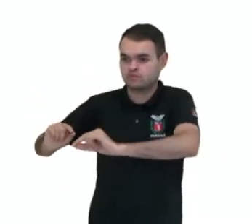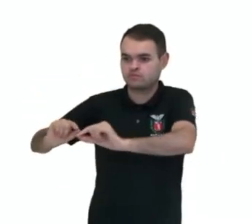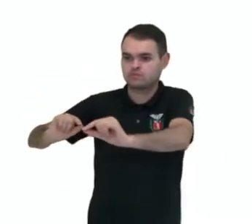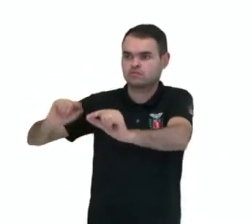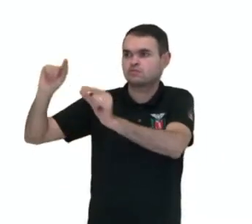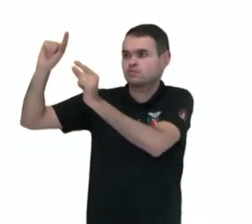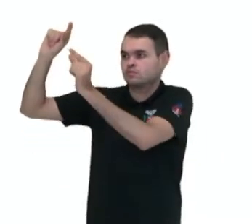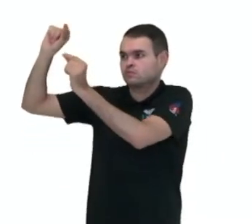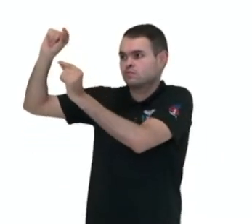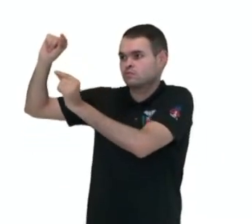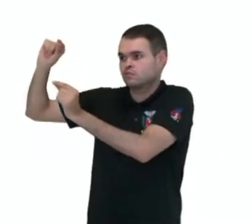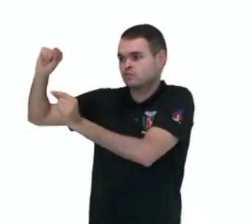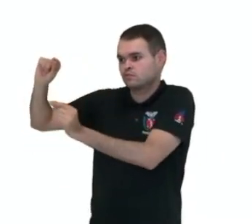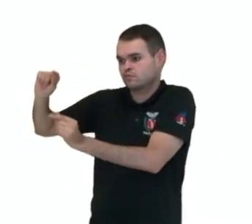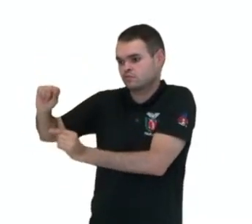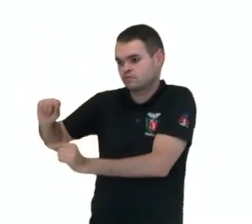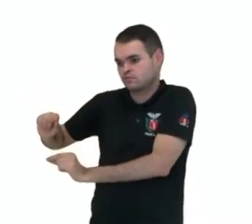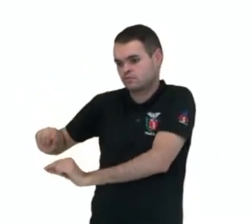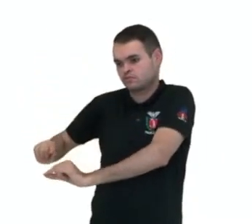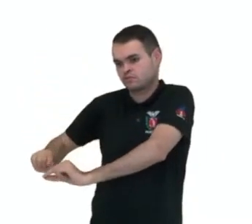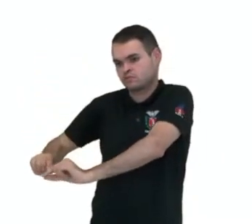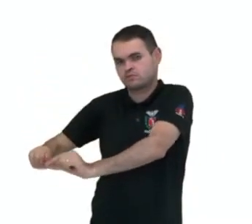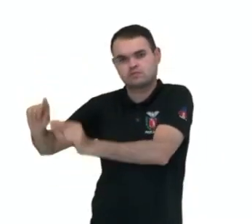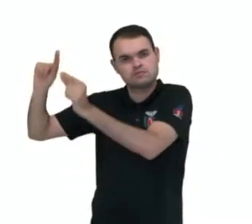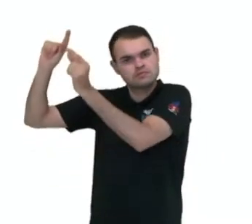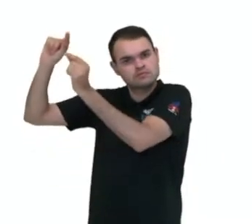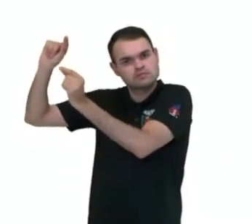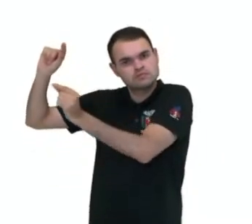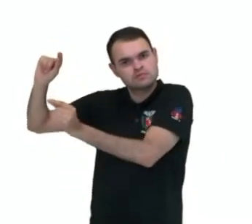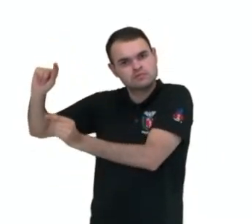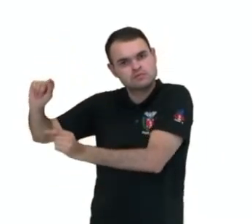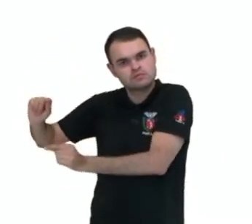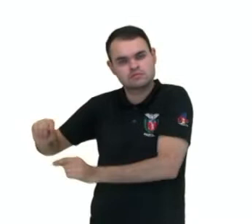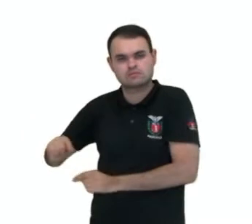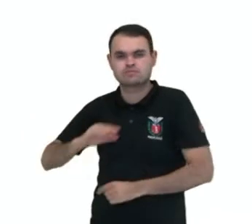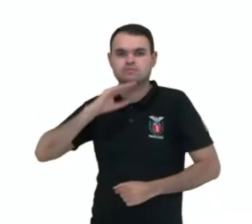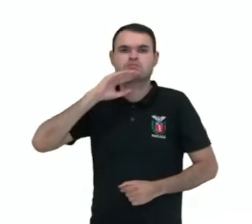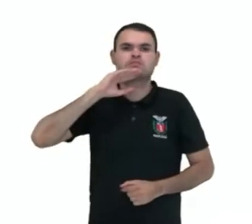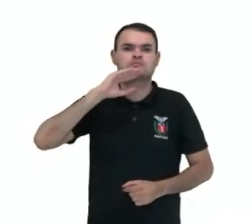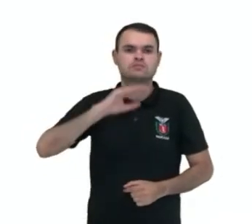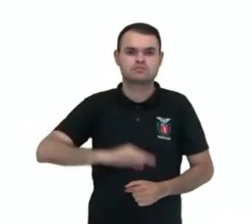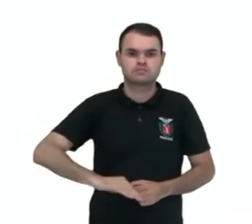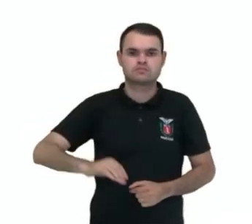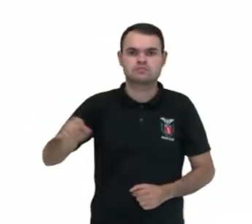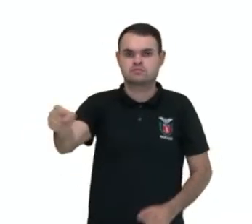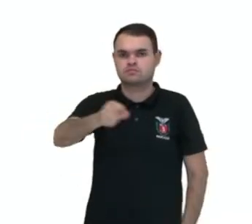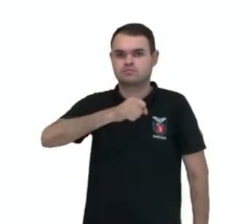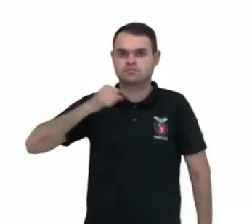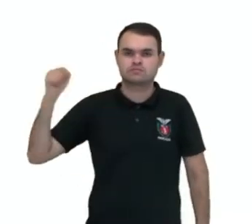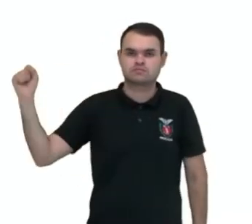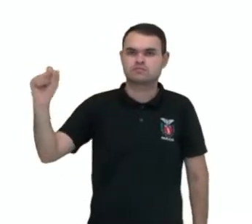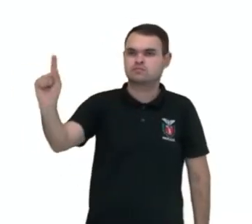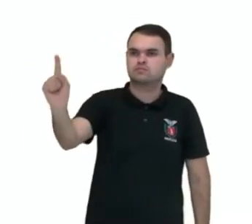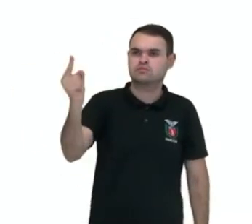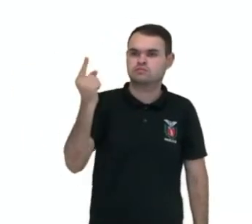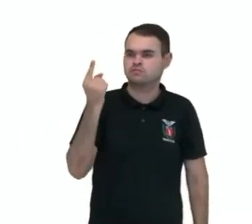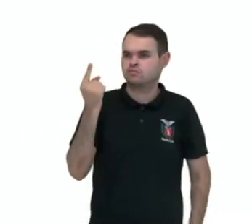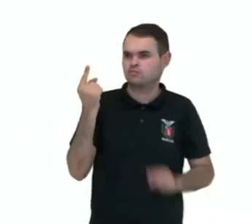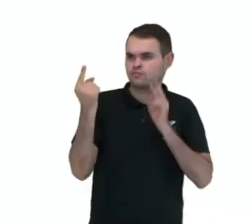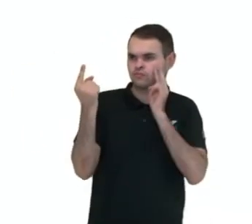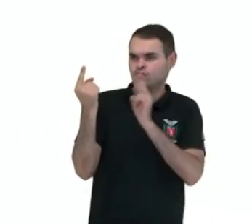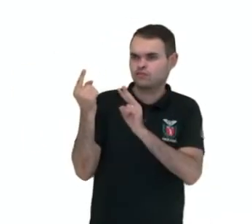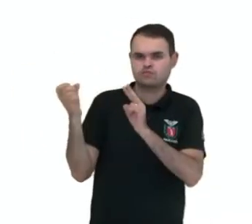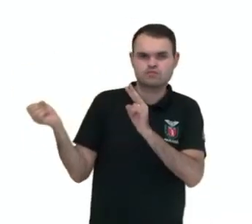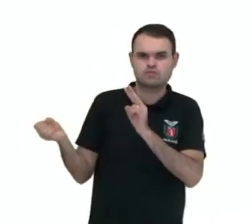outra, descendo a fila certinha. Uma tarde, entrou no quarto e viu a mancha de cimento novo